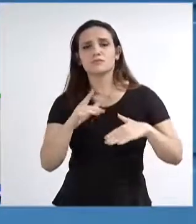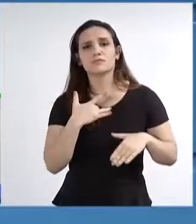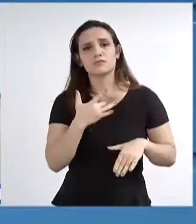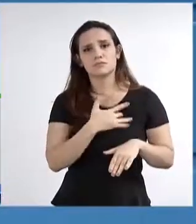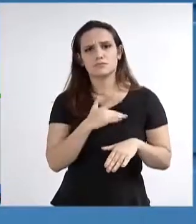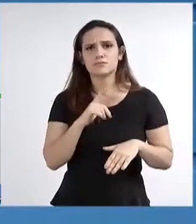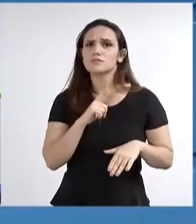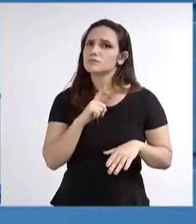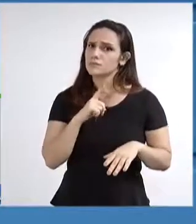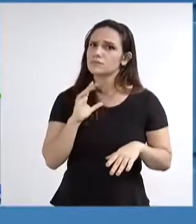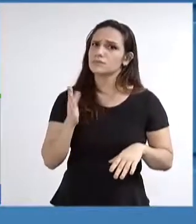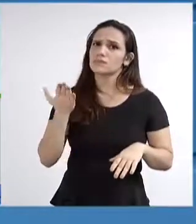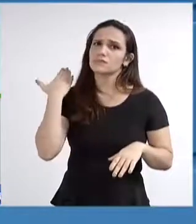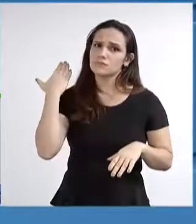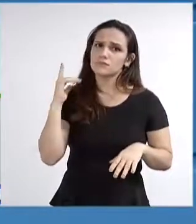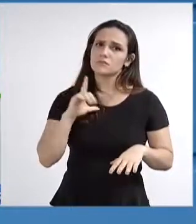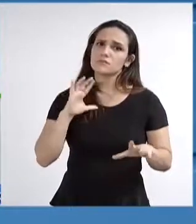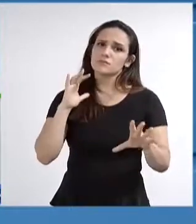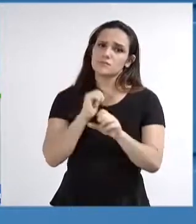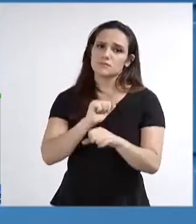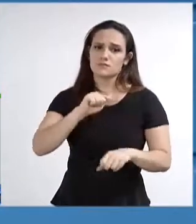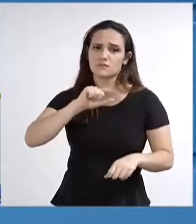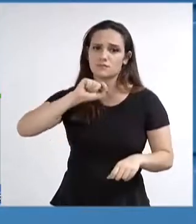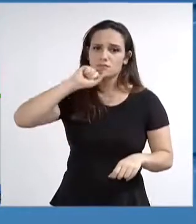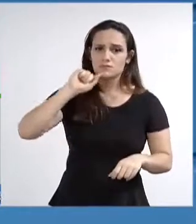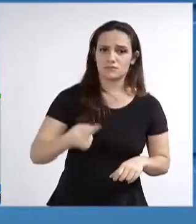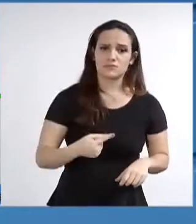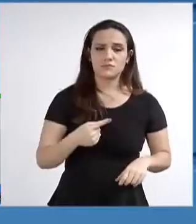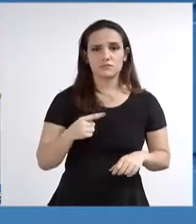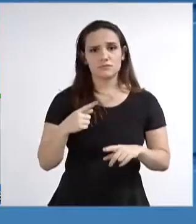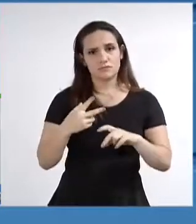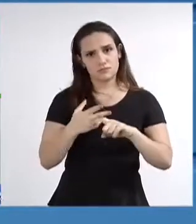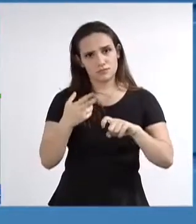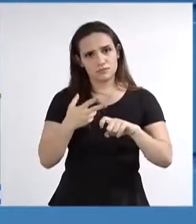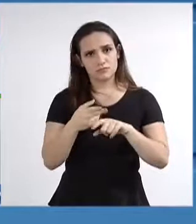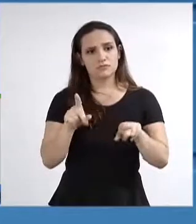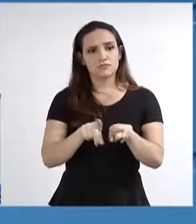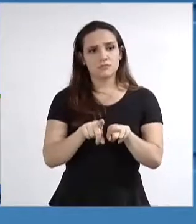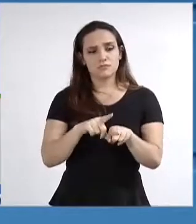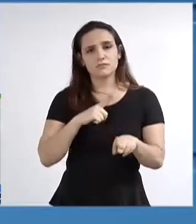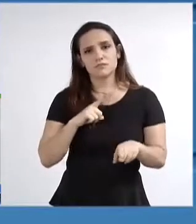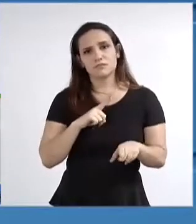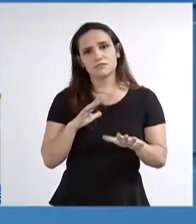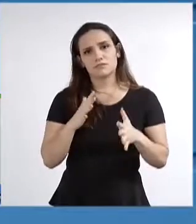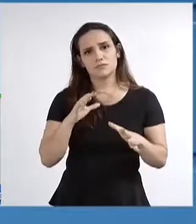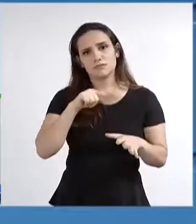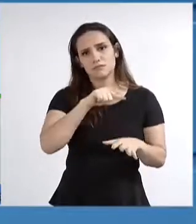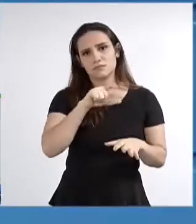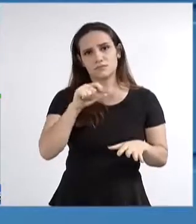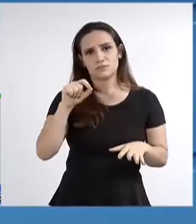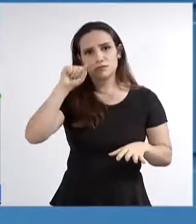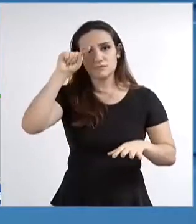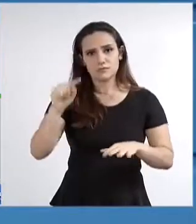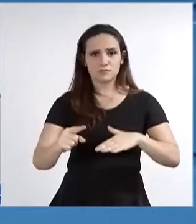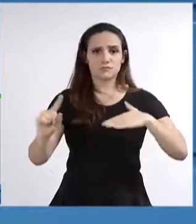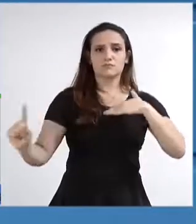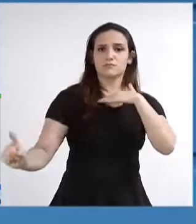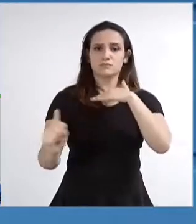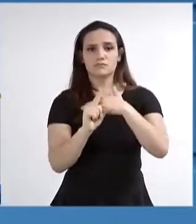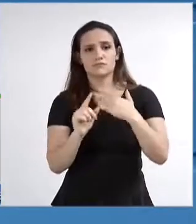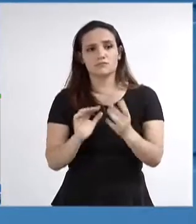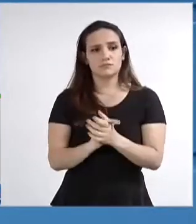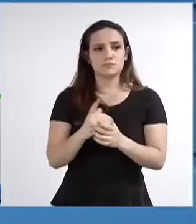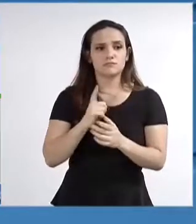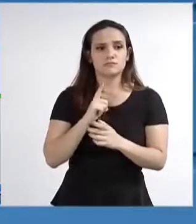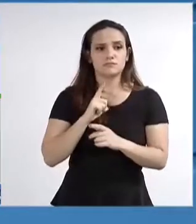de 70.000 cirurgias, mais de 700.000 procedimentos realizados, o